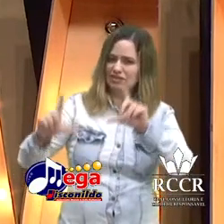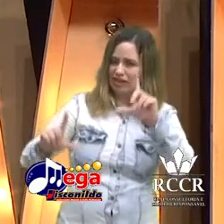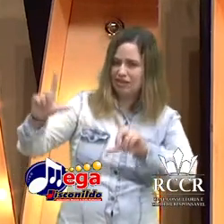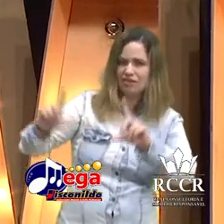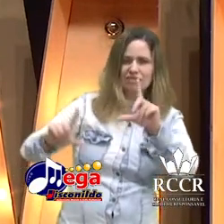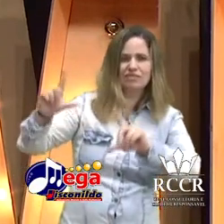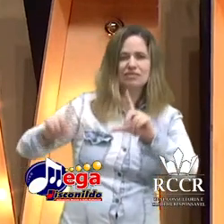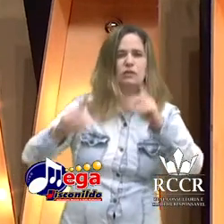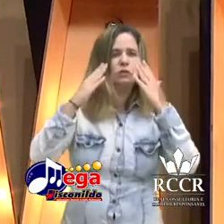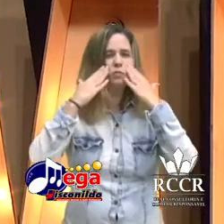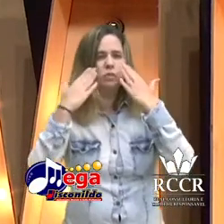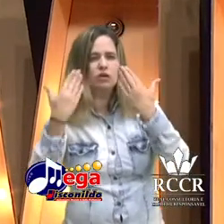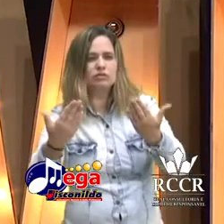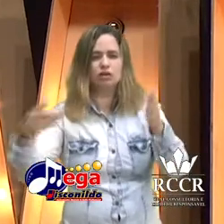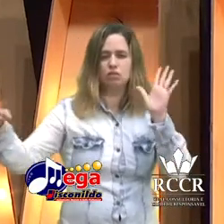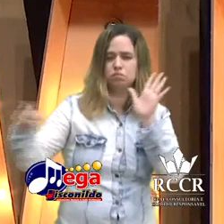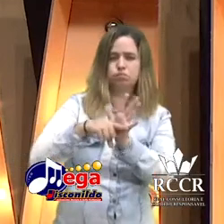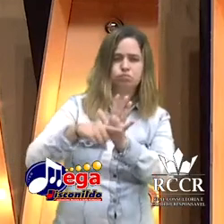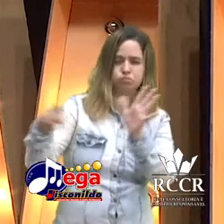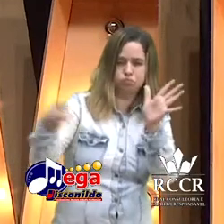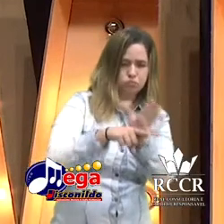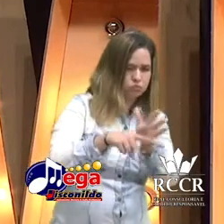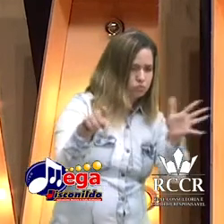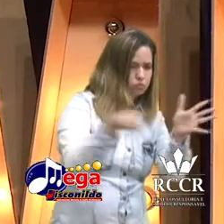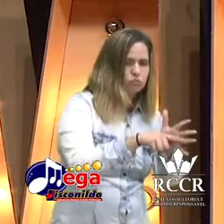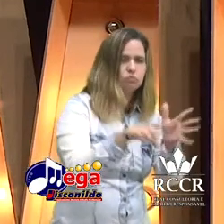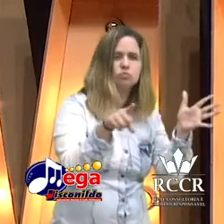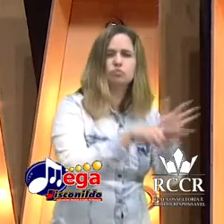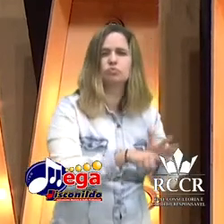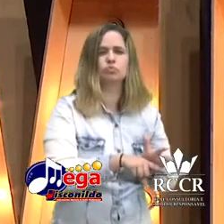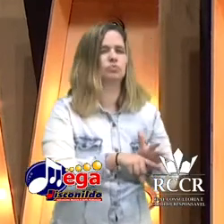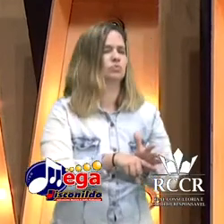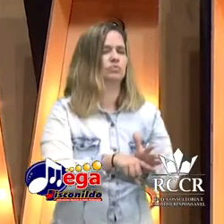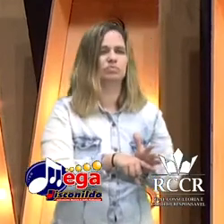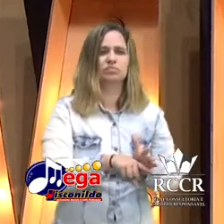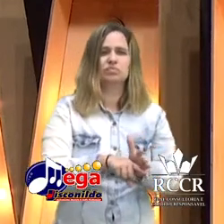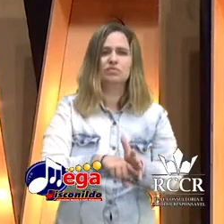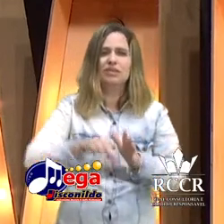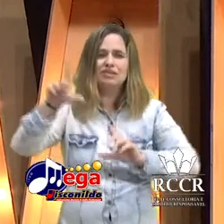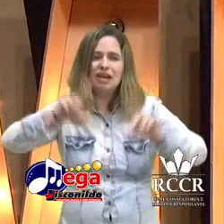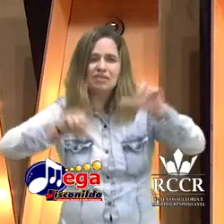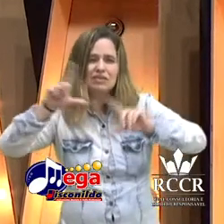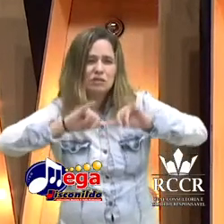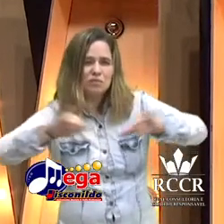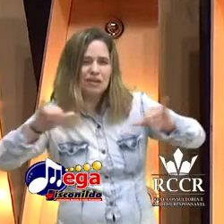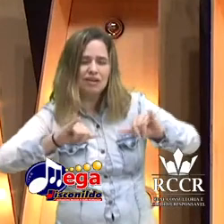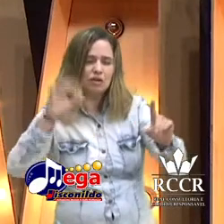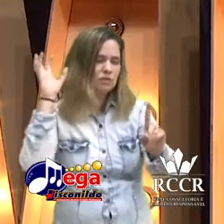Uma imprensa que está o tempo inteiro tentando colocar você contra as autoridades que procuram respeitar a